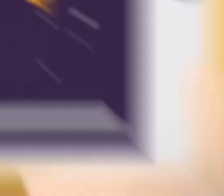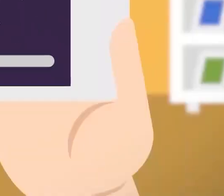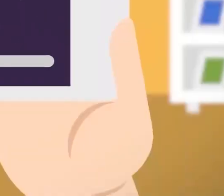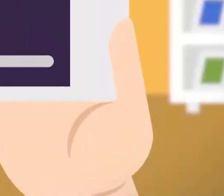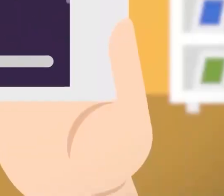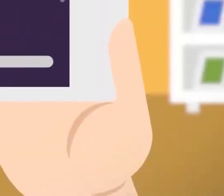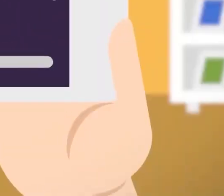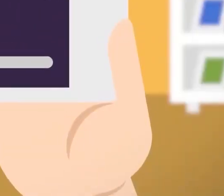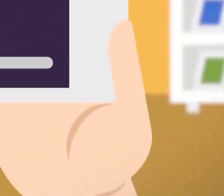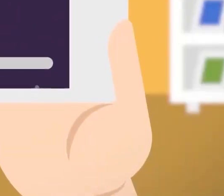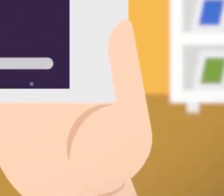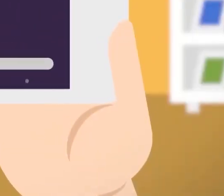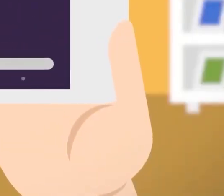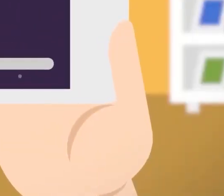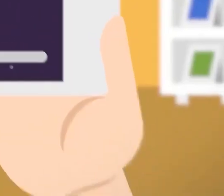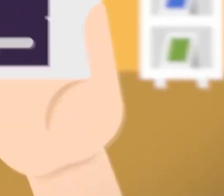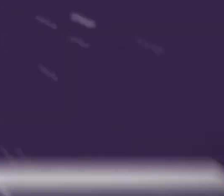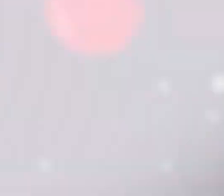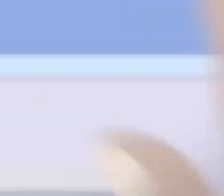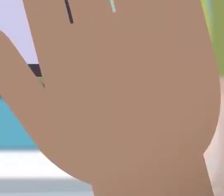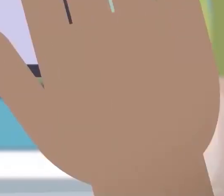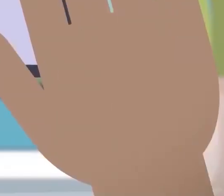E aí